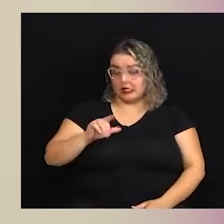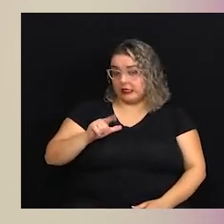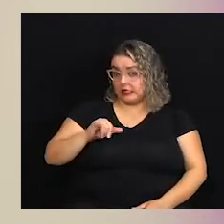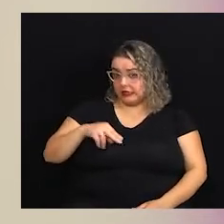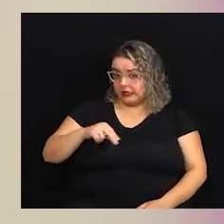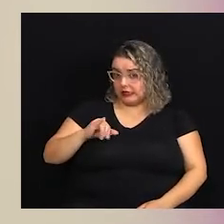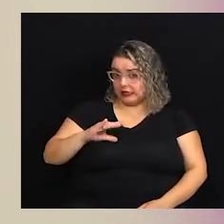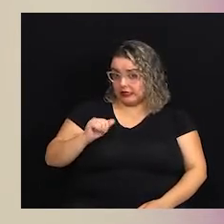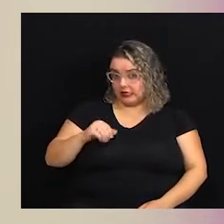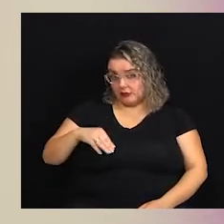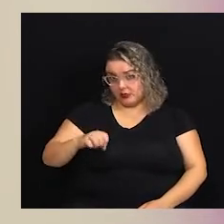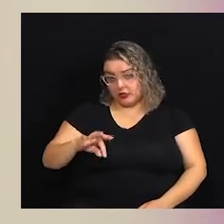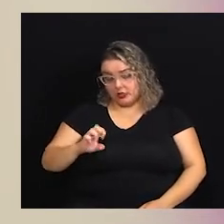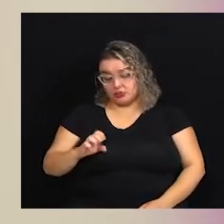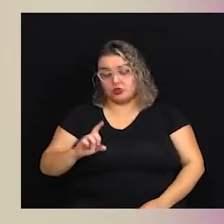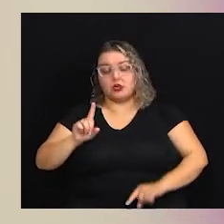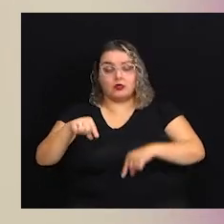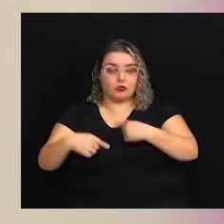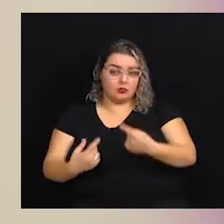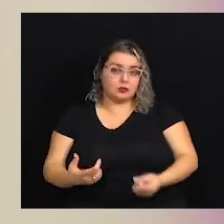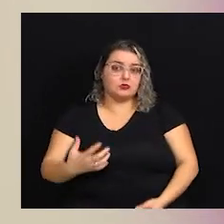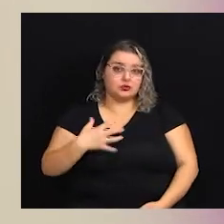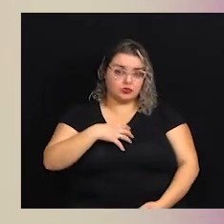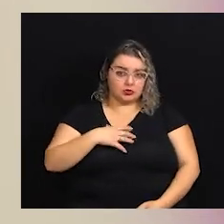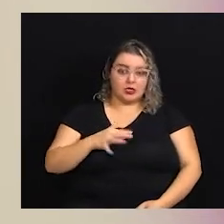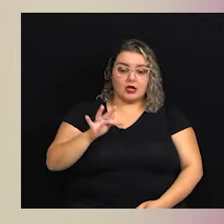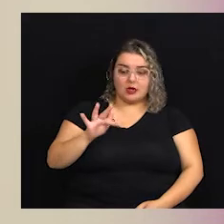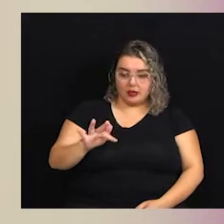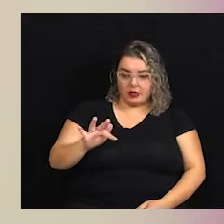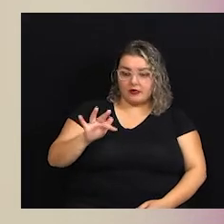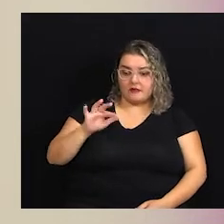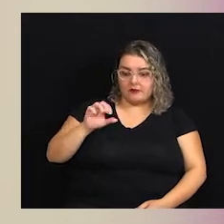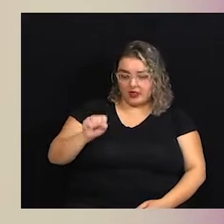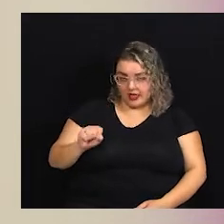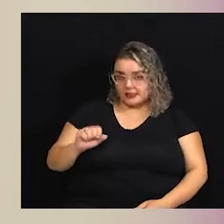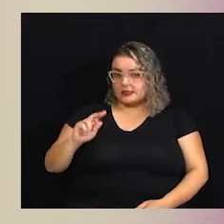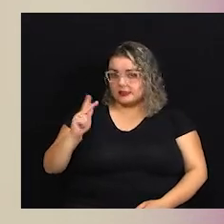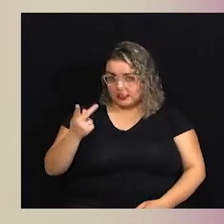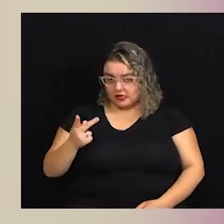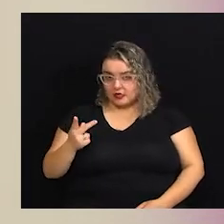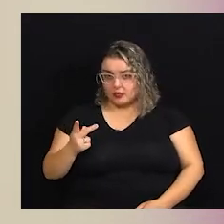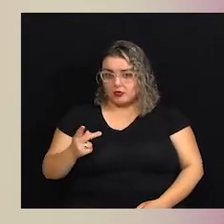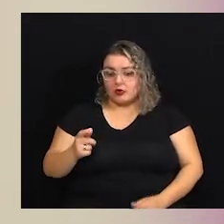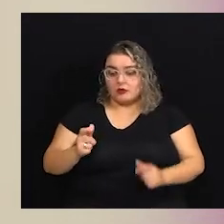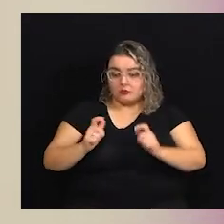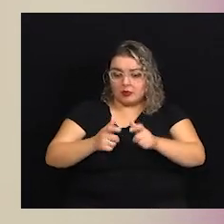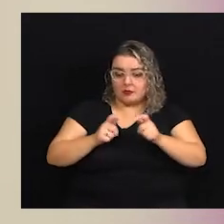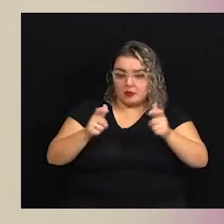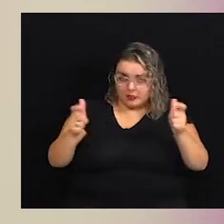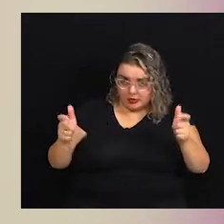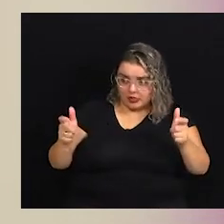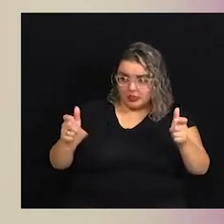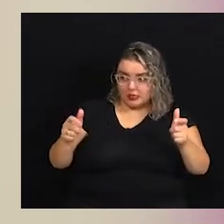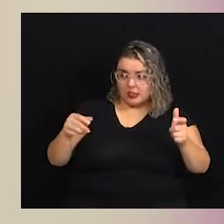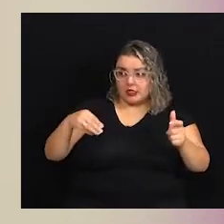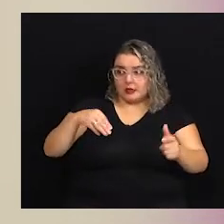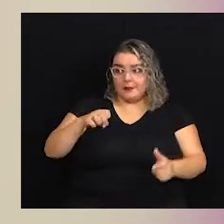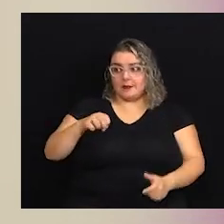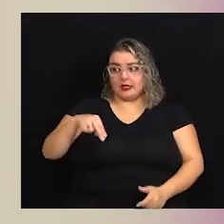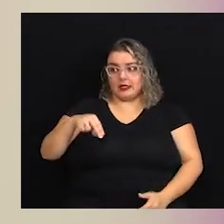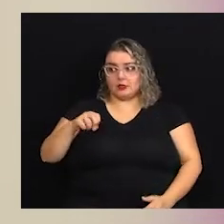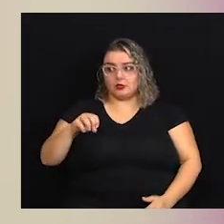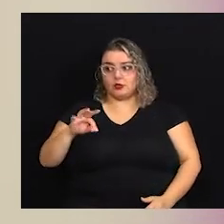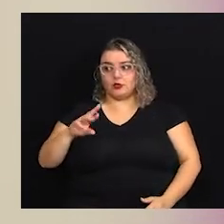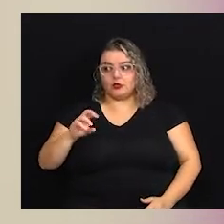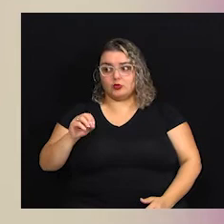clinicamente. E a outra forma é avaliar o FSH. Quanto mais o FSH aumenta, que é a gonadotrofina que